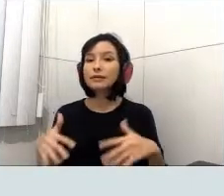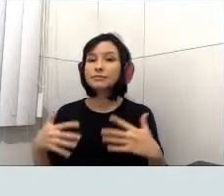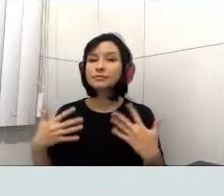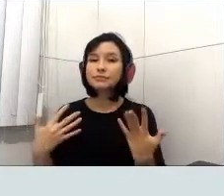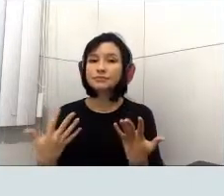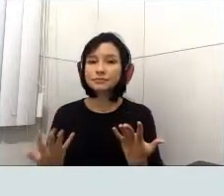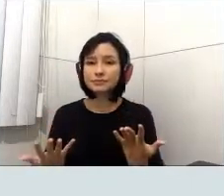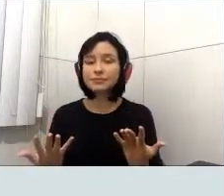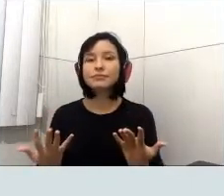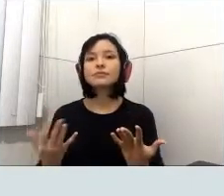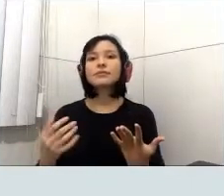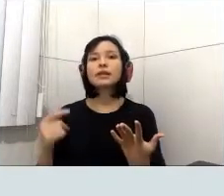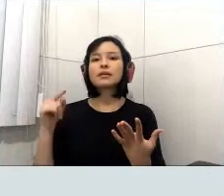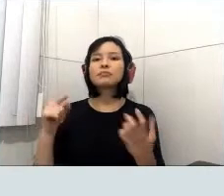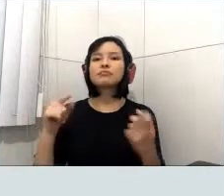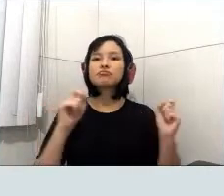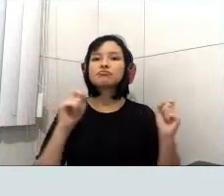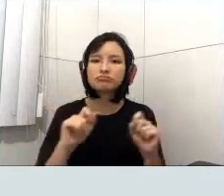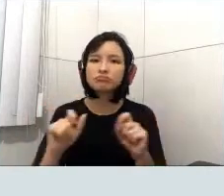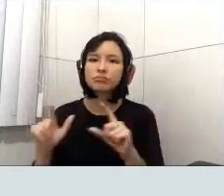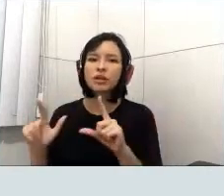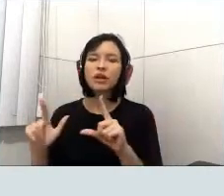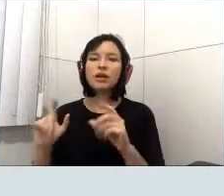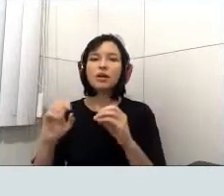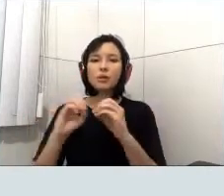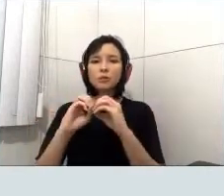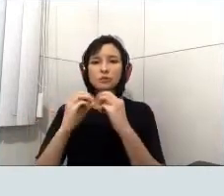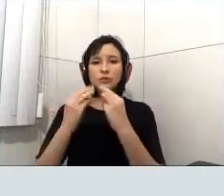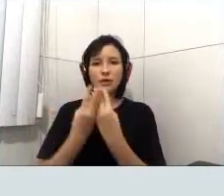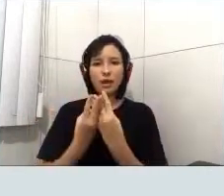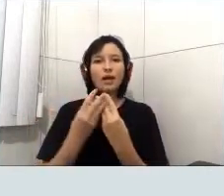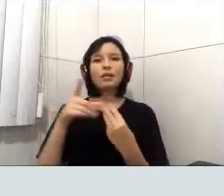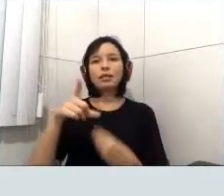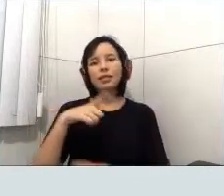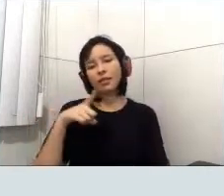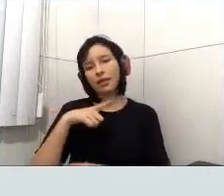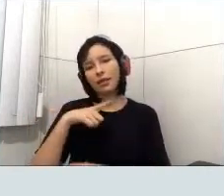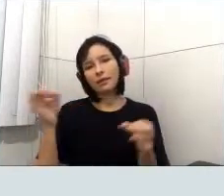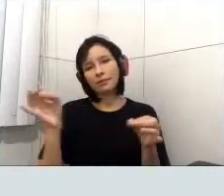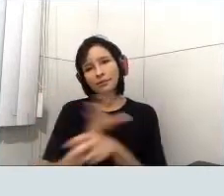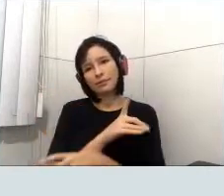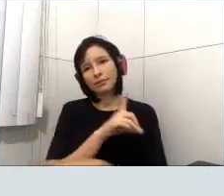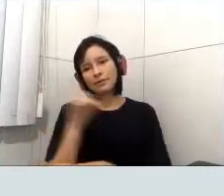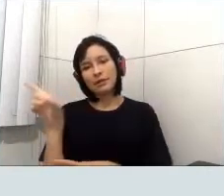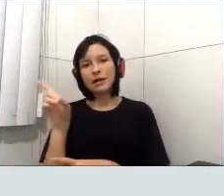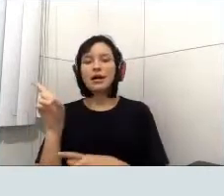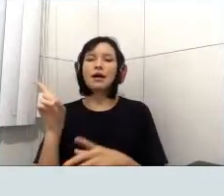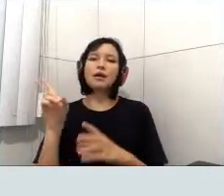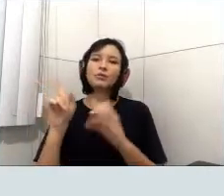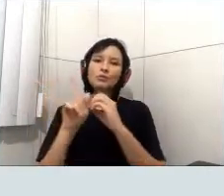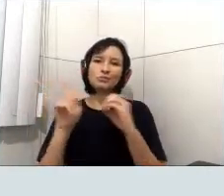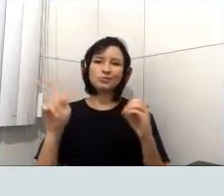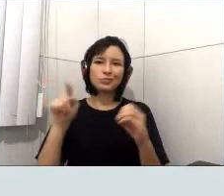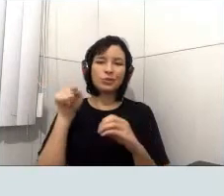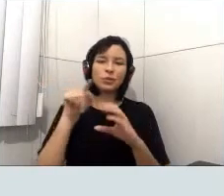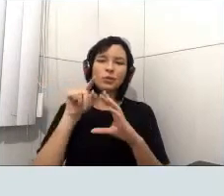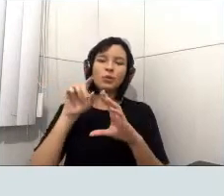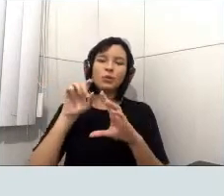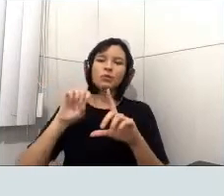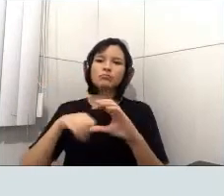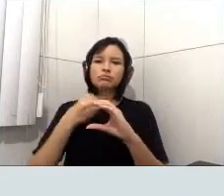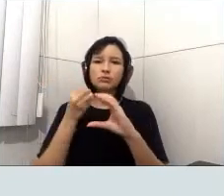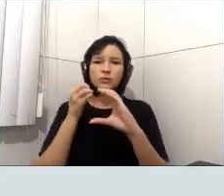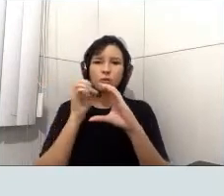E esses slides também eu vou estar disponibilizando para vocês lá no Classroom, viu? Para vocês